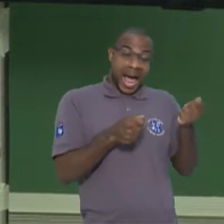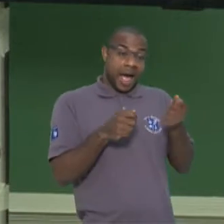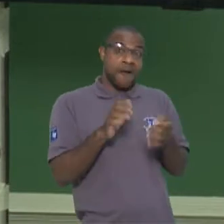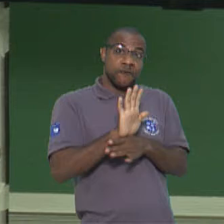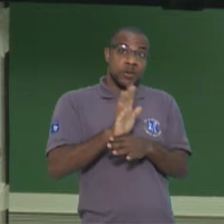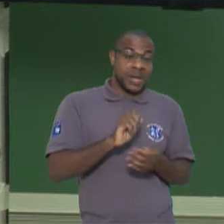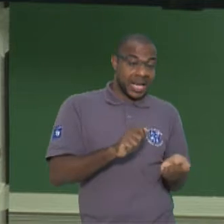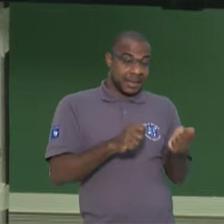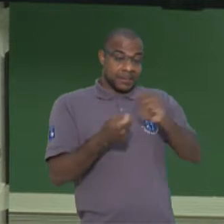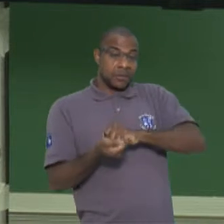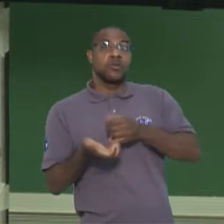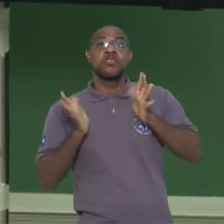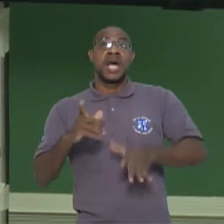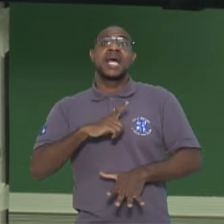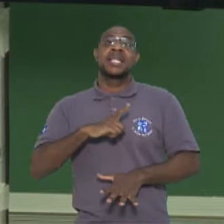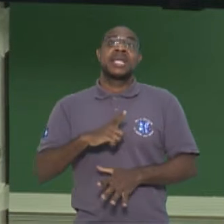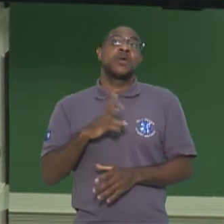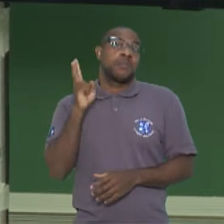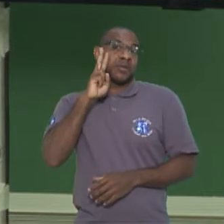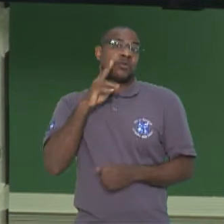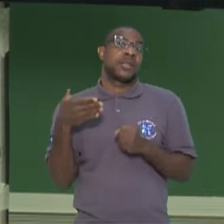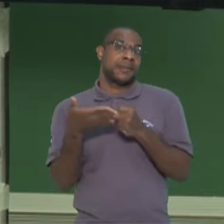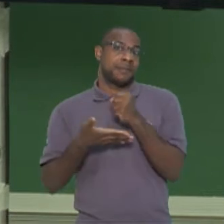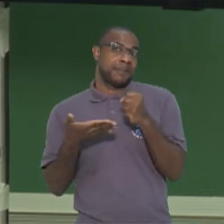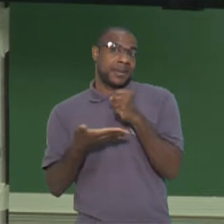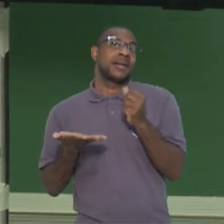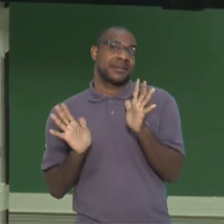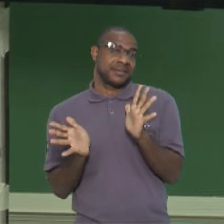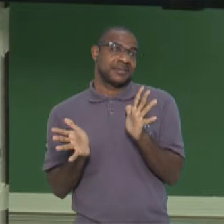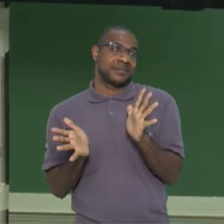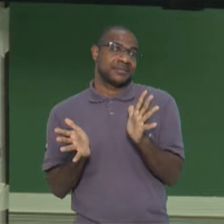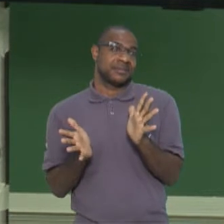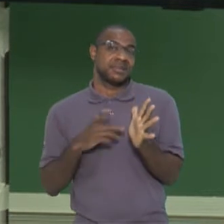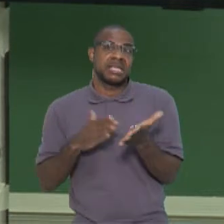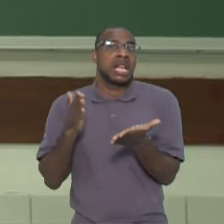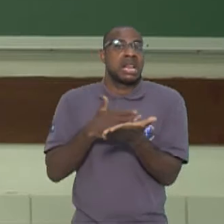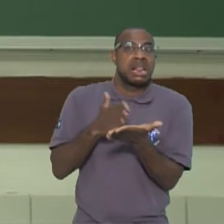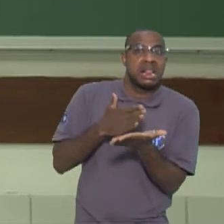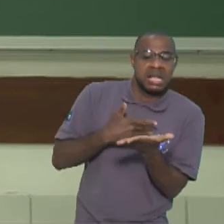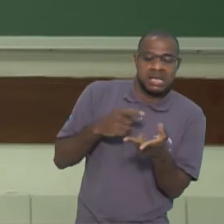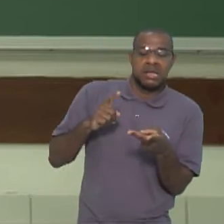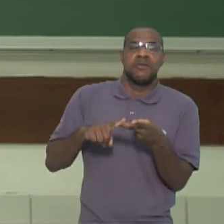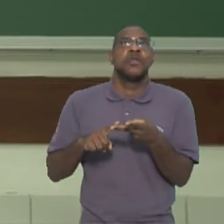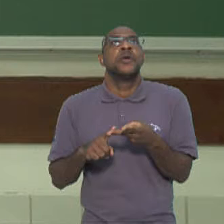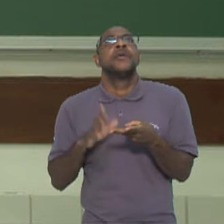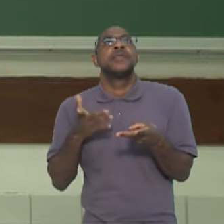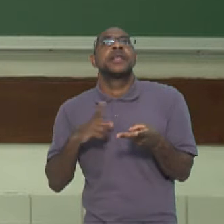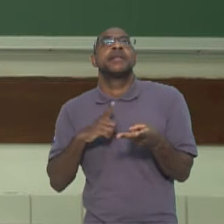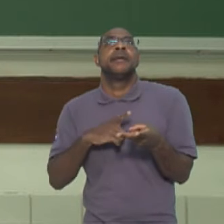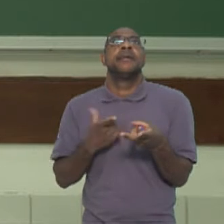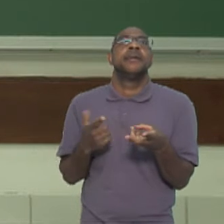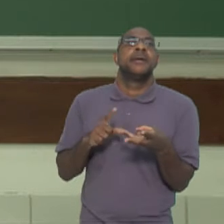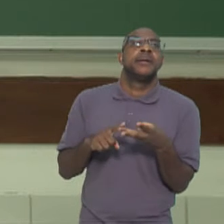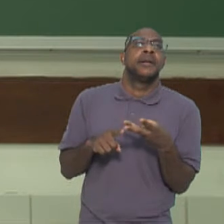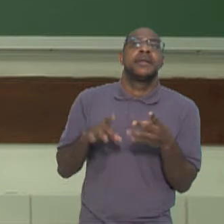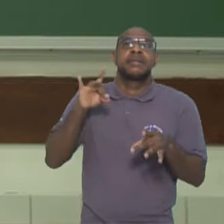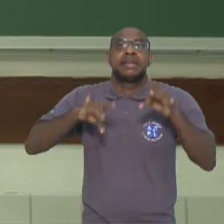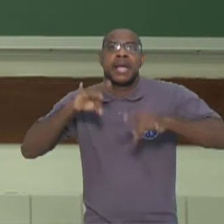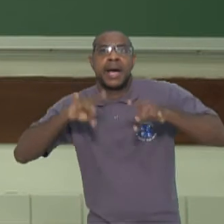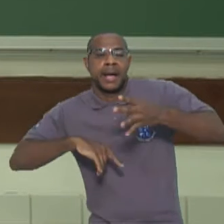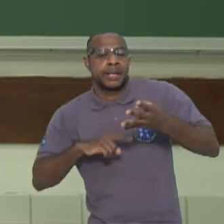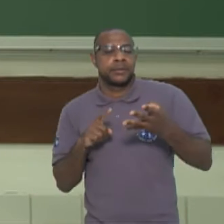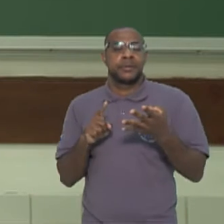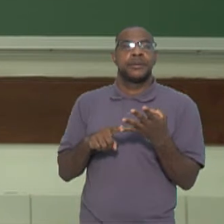já têm uma história base. Então, geralmente, vem de um livro, vem de uma peça de